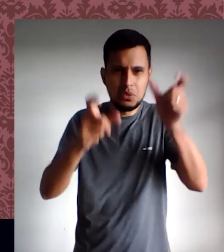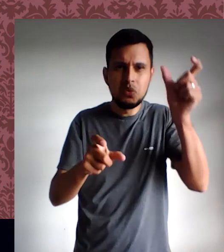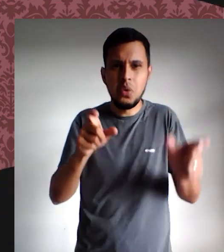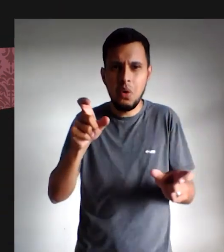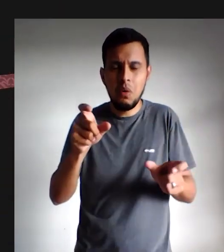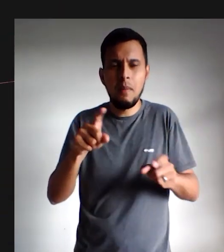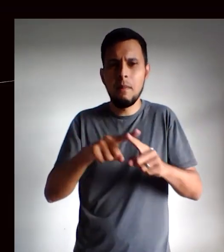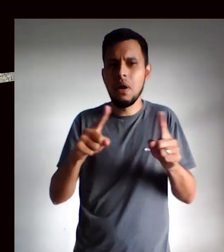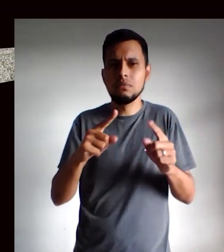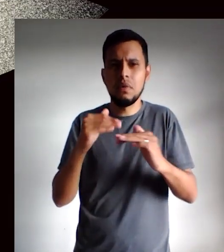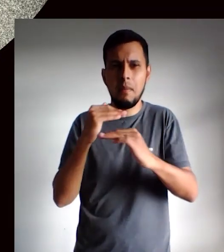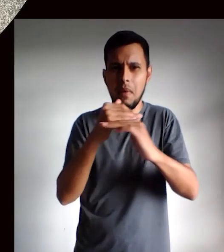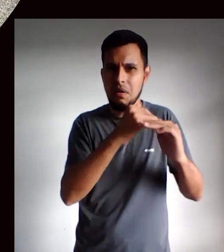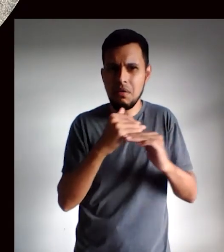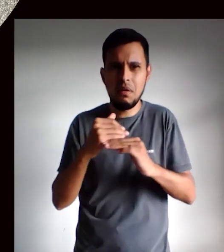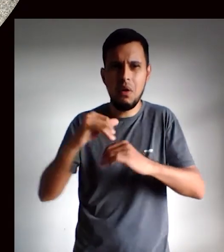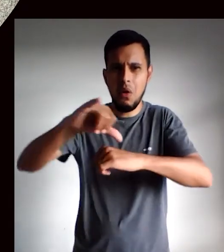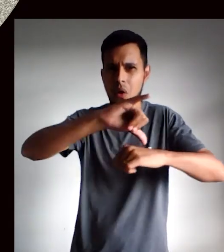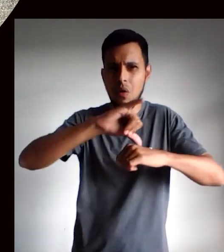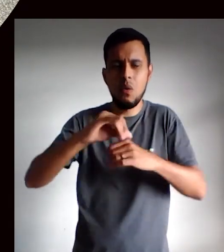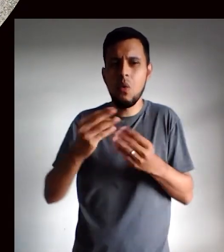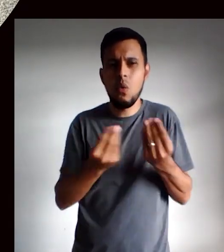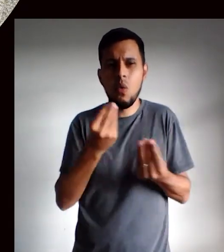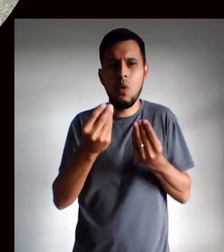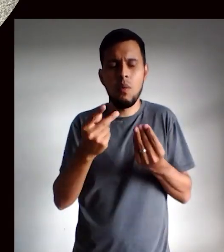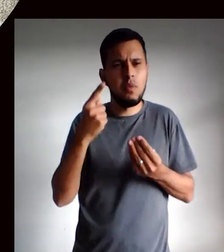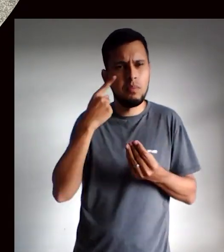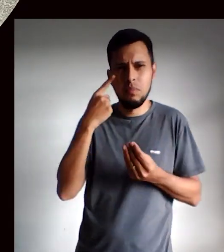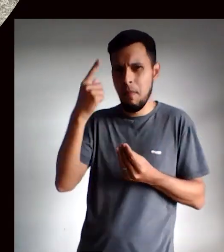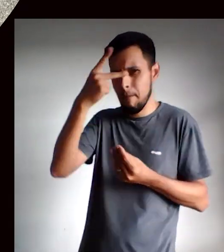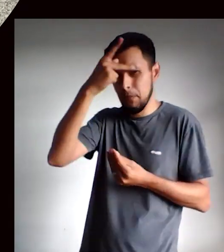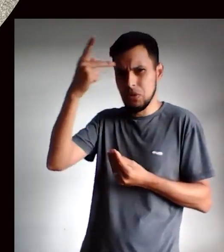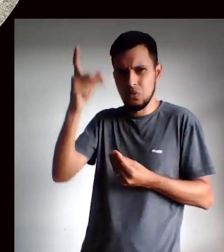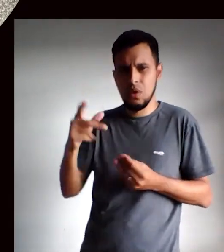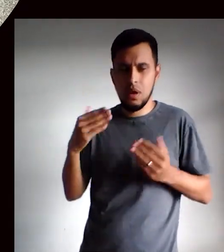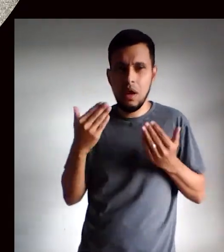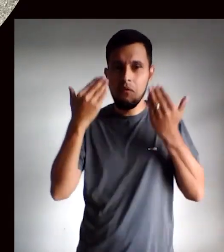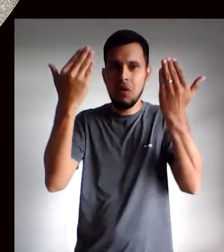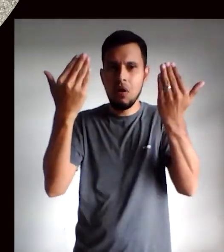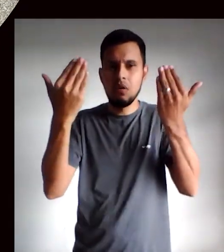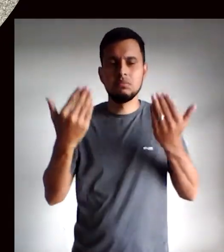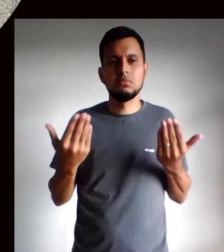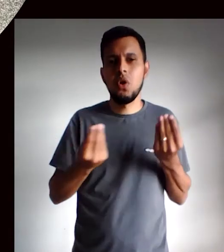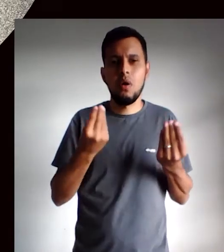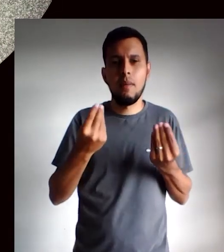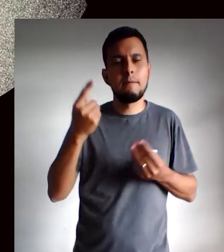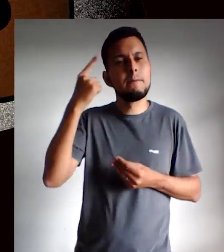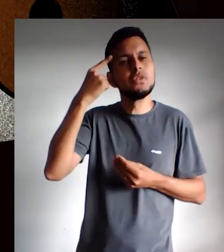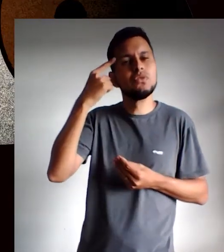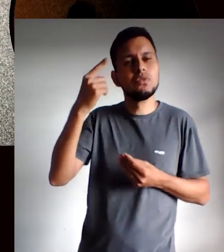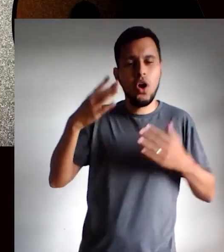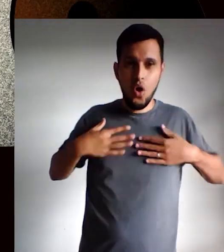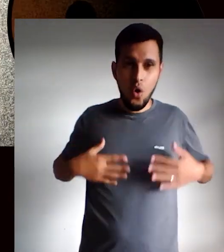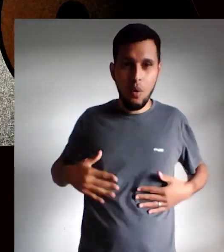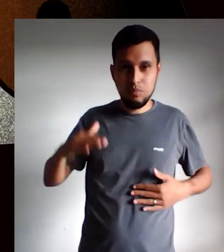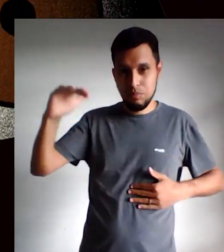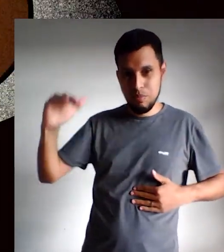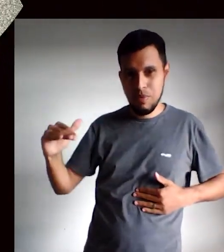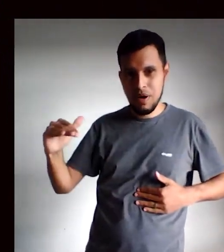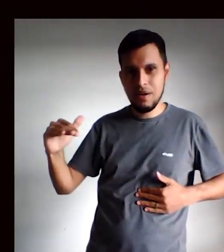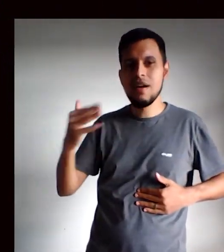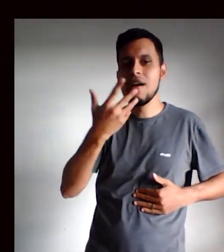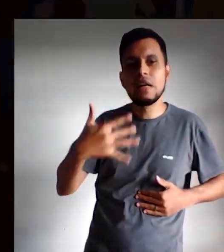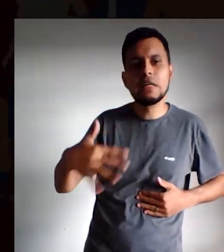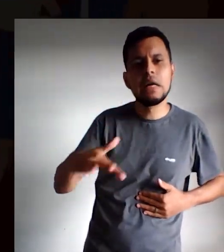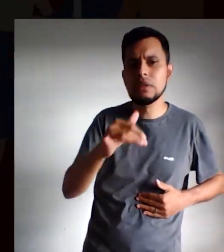muito normativo, de um olhar muito específico, de um corpo médio, frontal. Então, por que não um corpo de uma criança? O Olhar de Perto, por exemplo, pensa em corpos